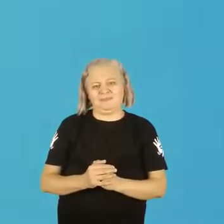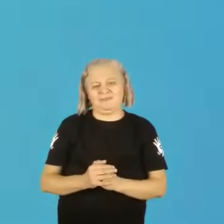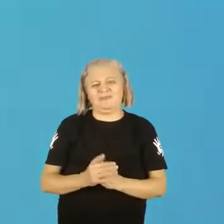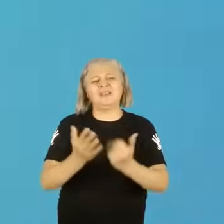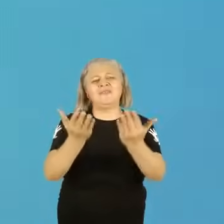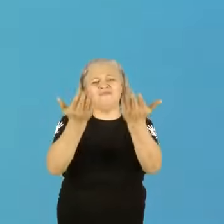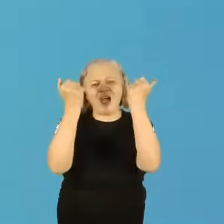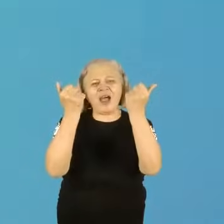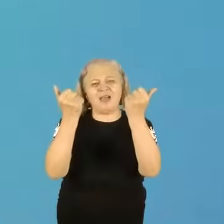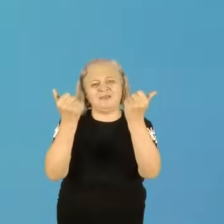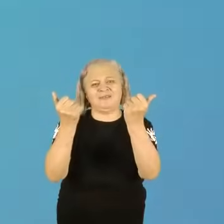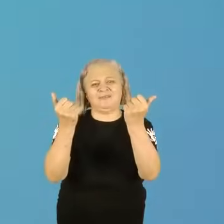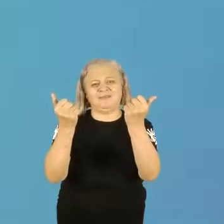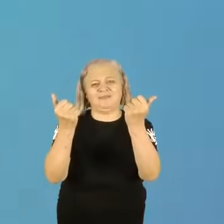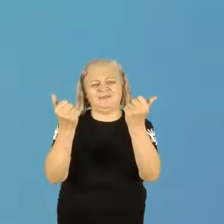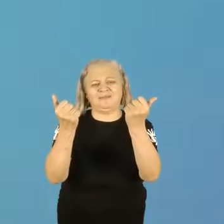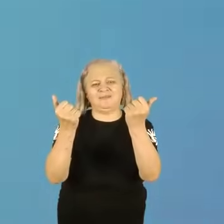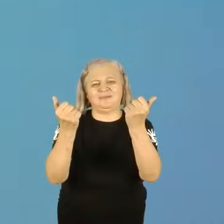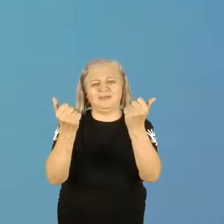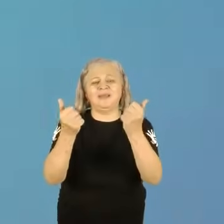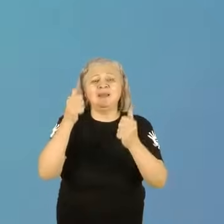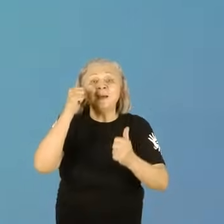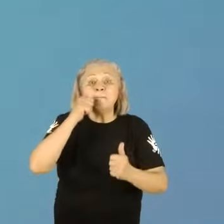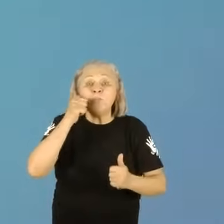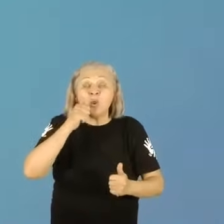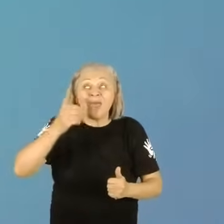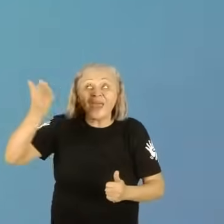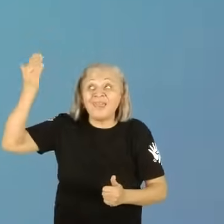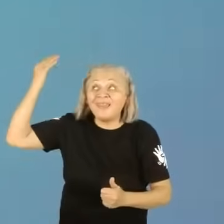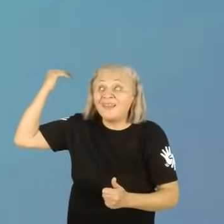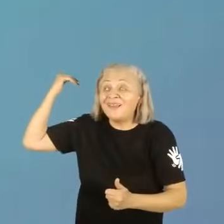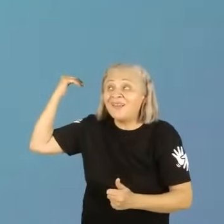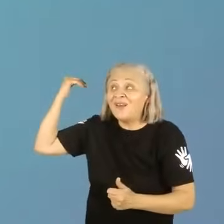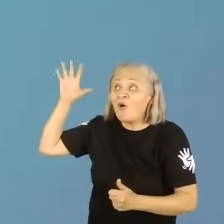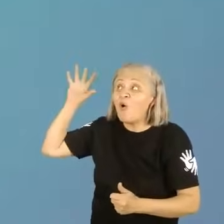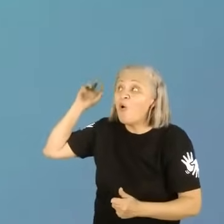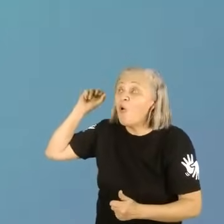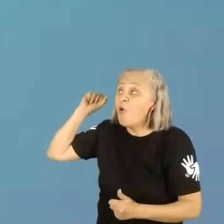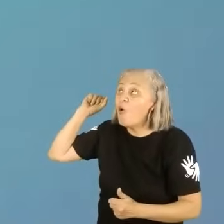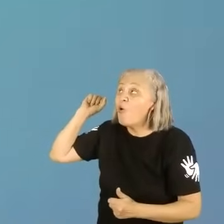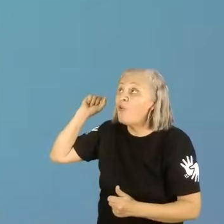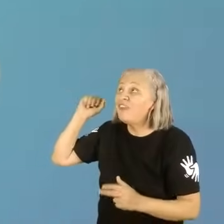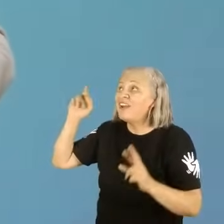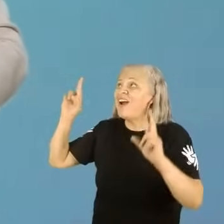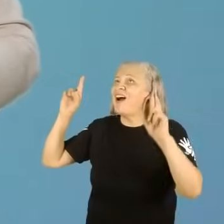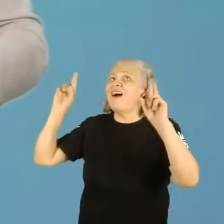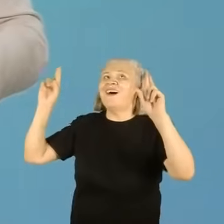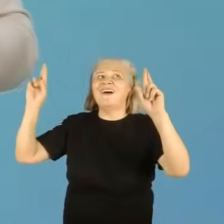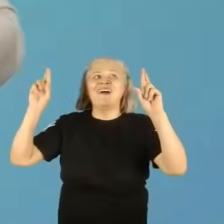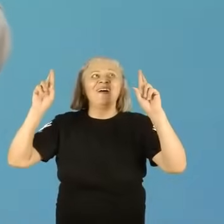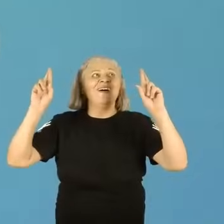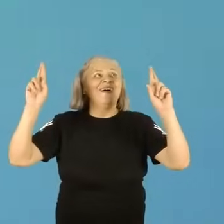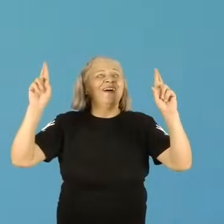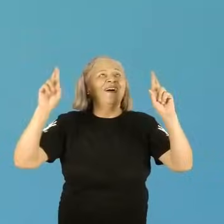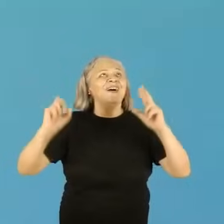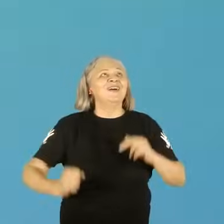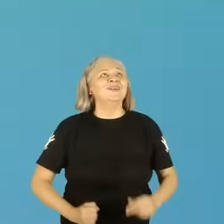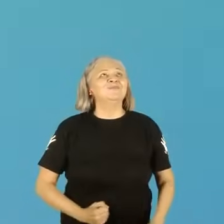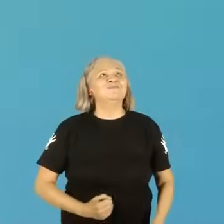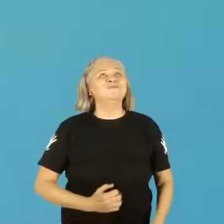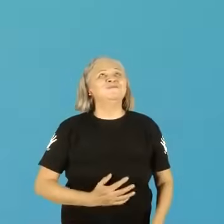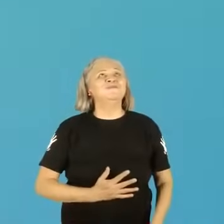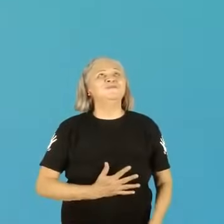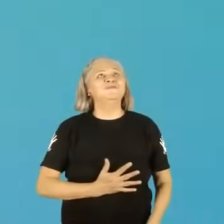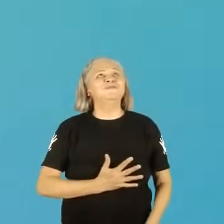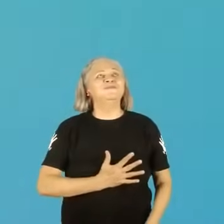Essa mulher ouve falar de Jesus, e a esperança começa a renascer no seu